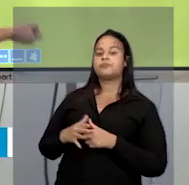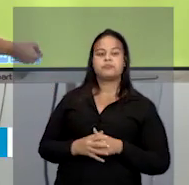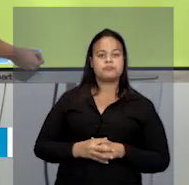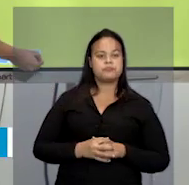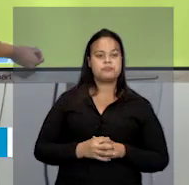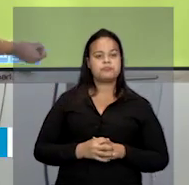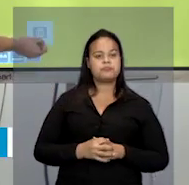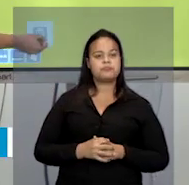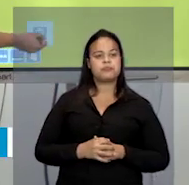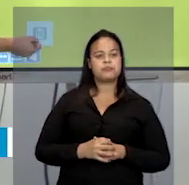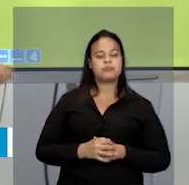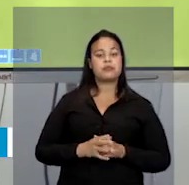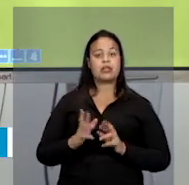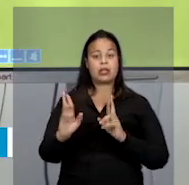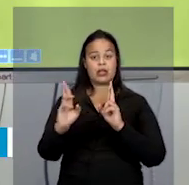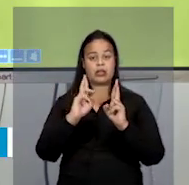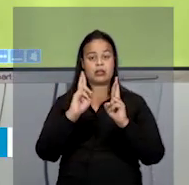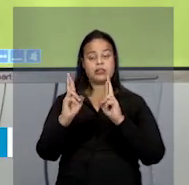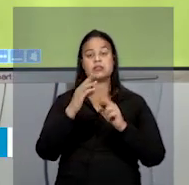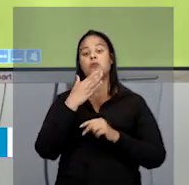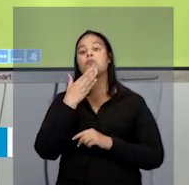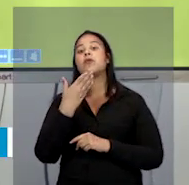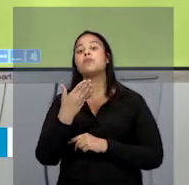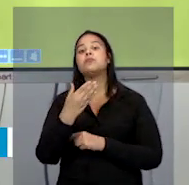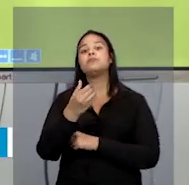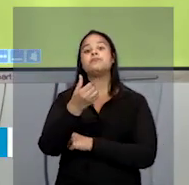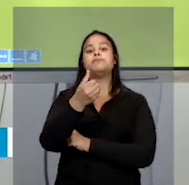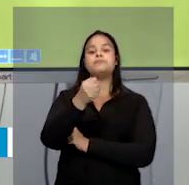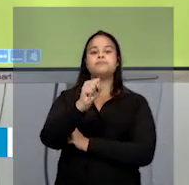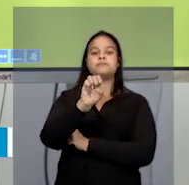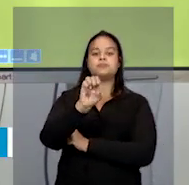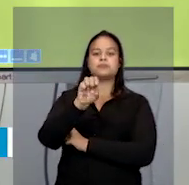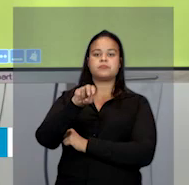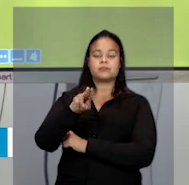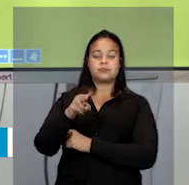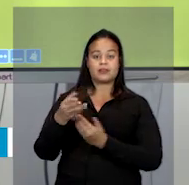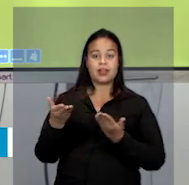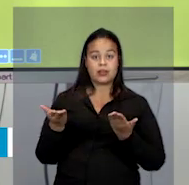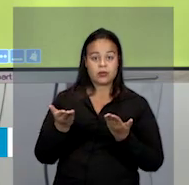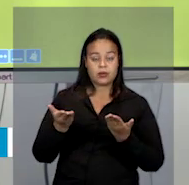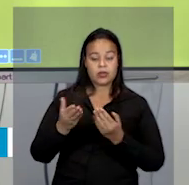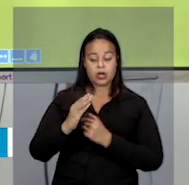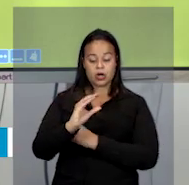Então, essa é a nossa relação de seno. E a nossa relação de cosseno?